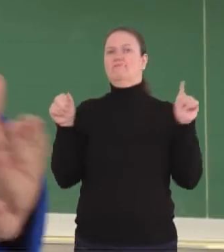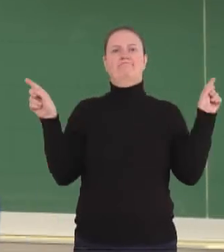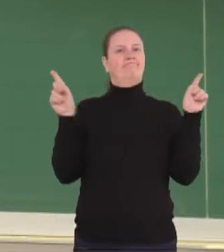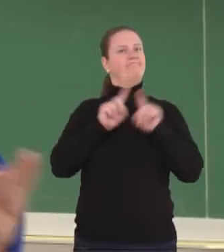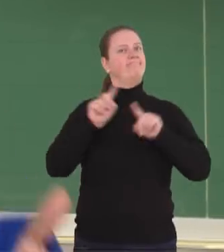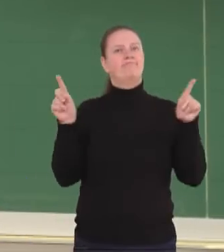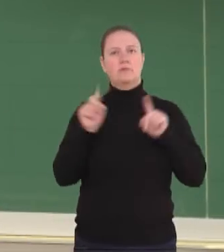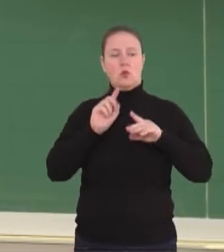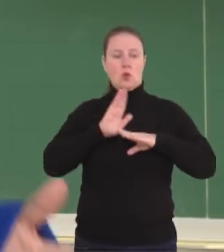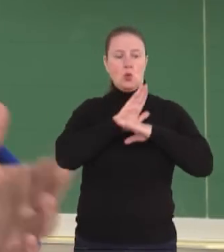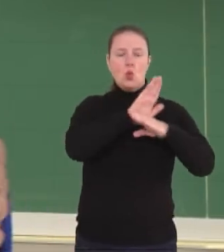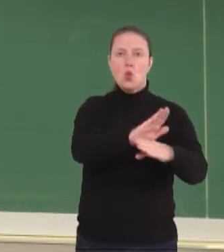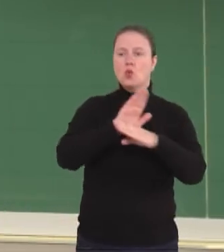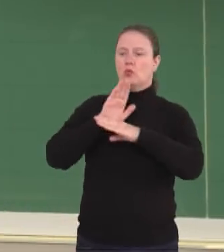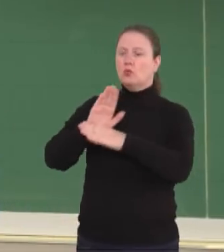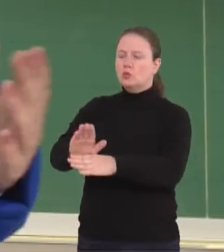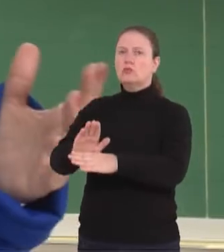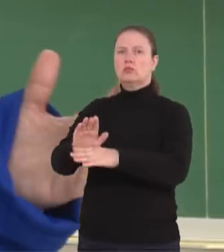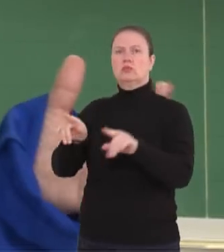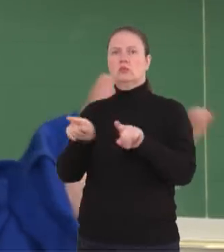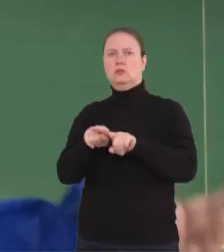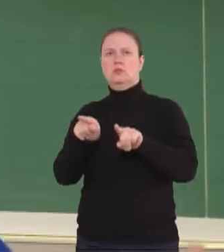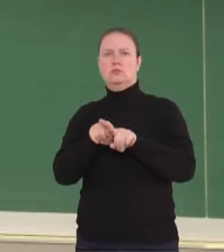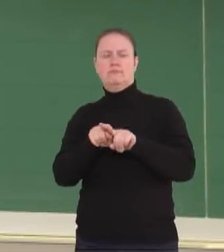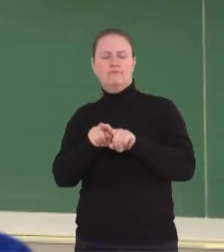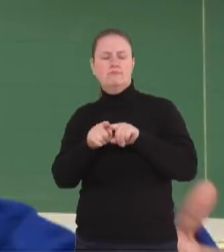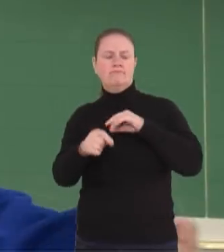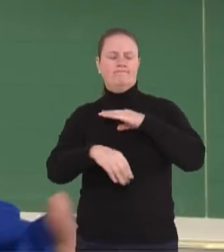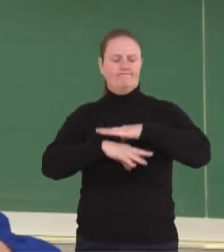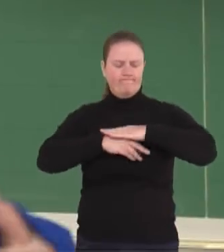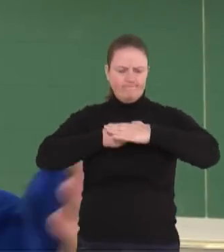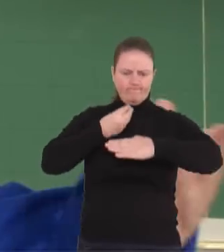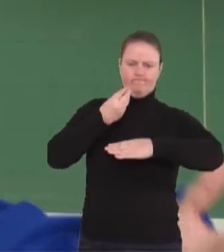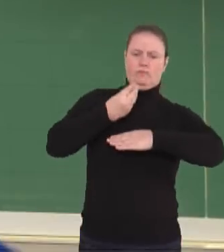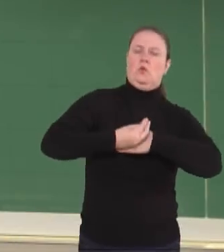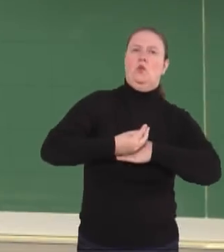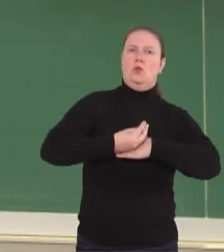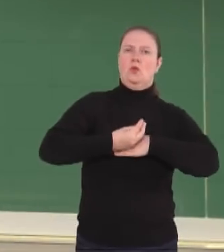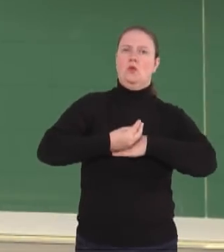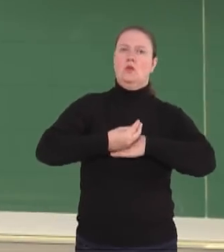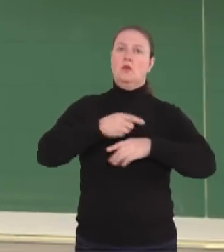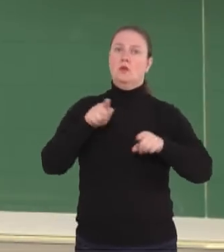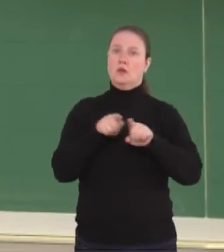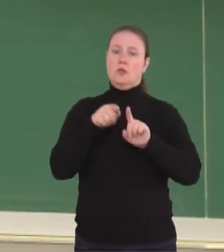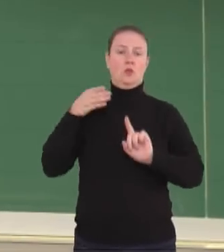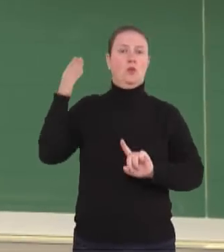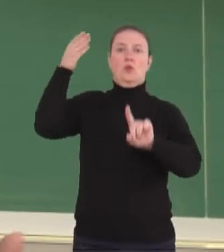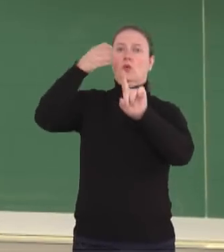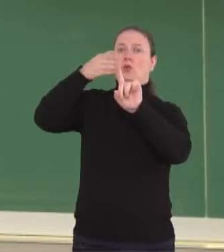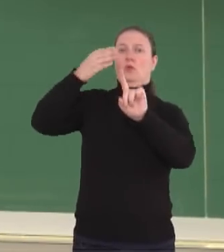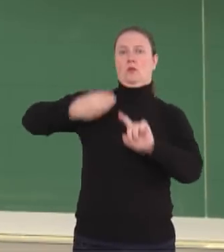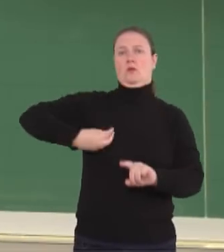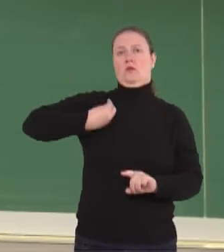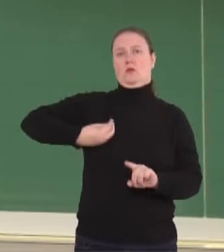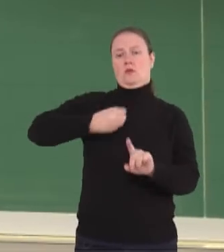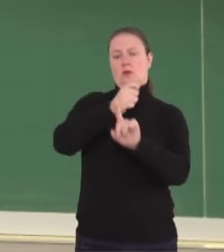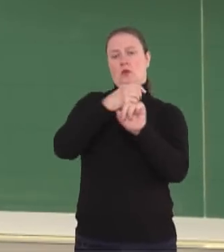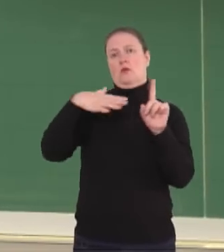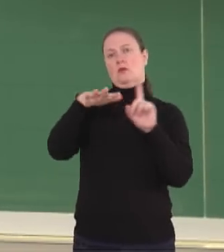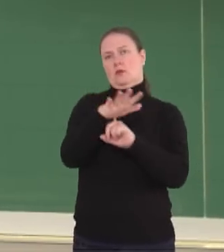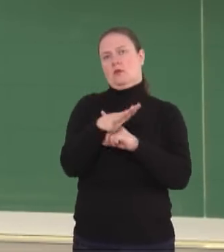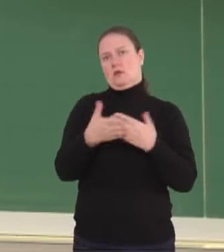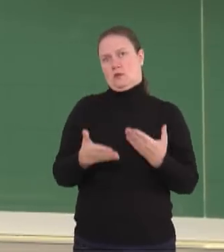poder ajudar o próximo, de poder ter gestos de solidariedade e de ter a sua utilidade aí no meio social onde ela